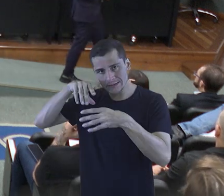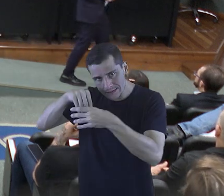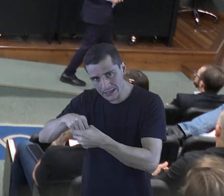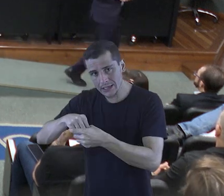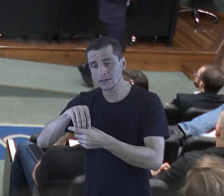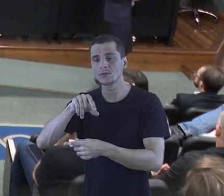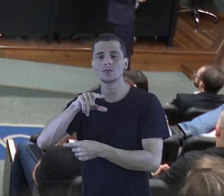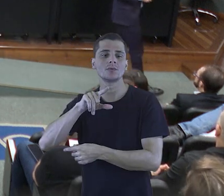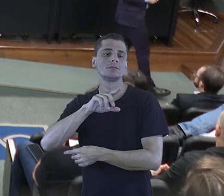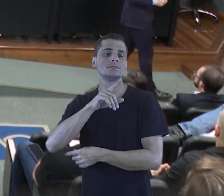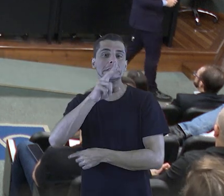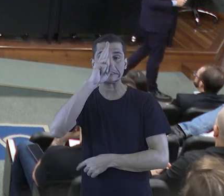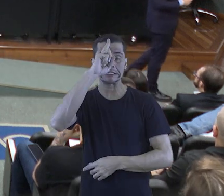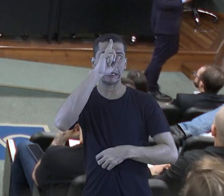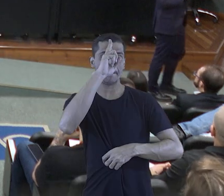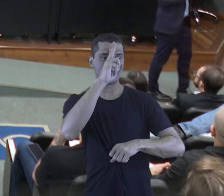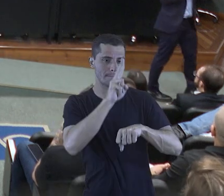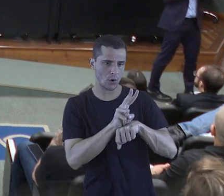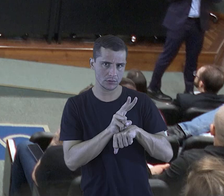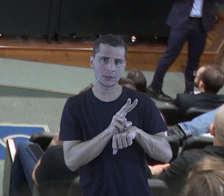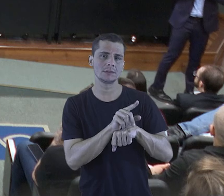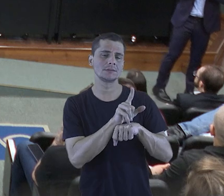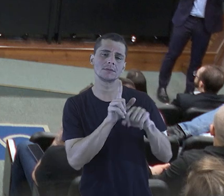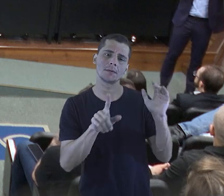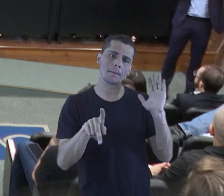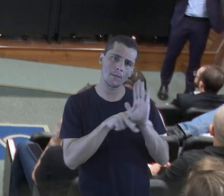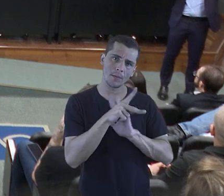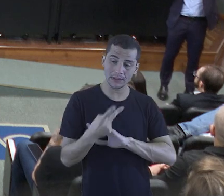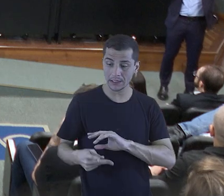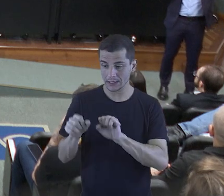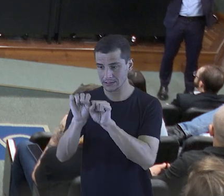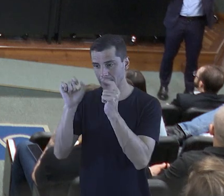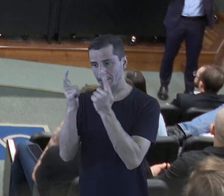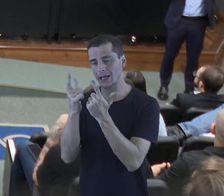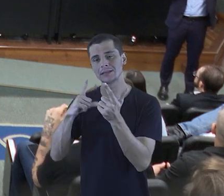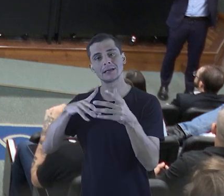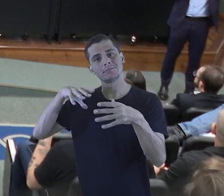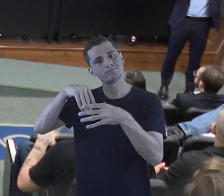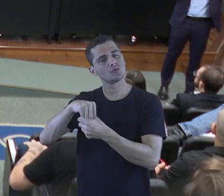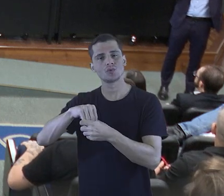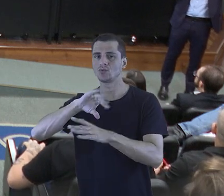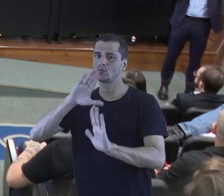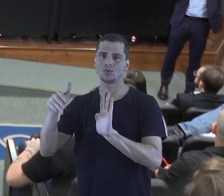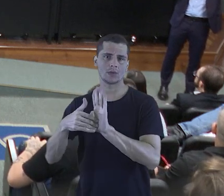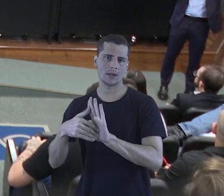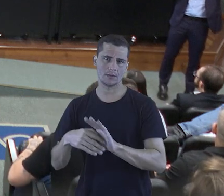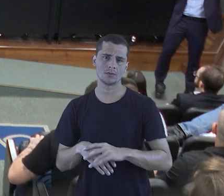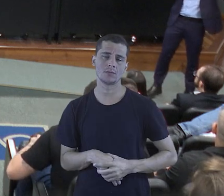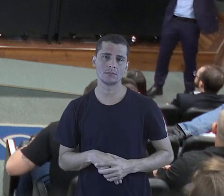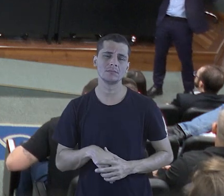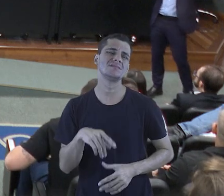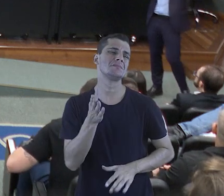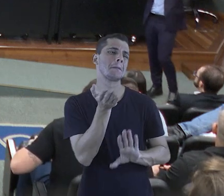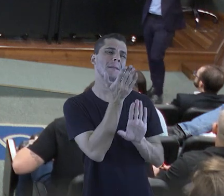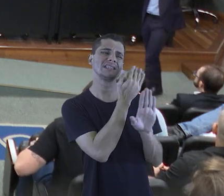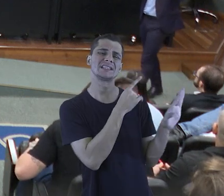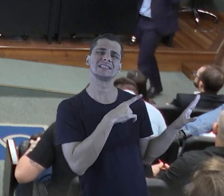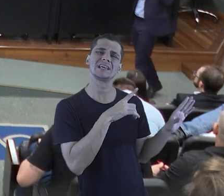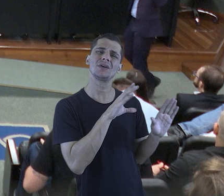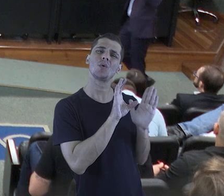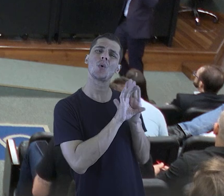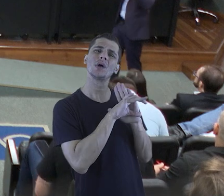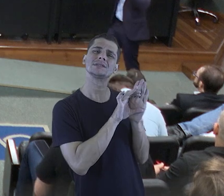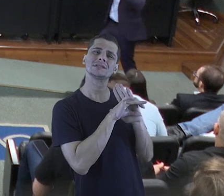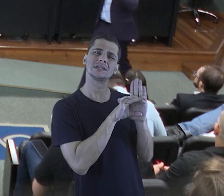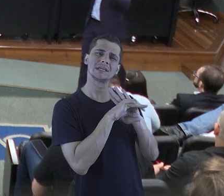pela Assembleia. Porque vocês concordam comigo que aquele conceito que a gente escuta lá do Eli Lopes Meirelles, o que é princípio da legalidade